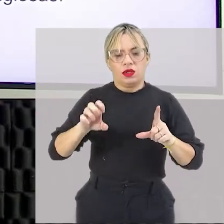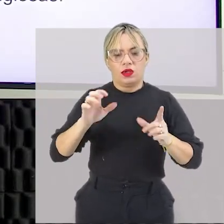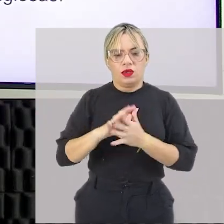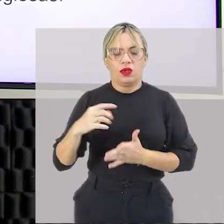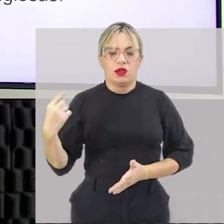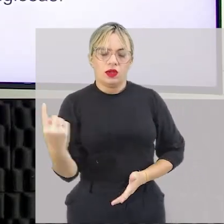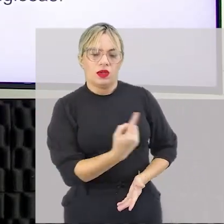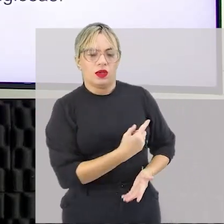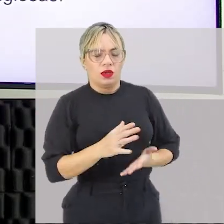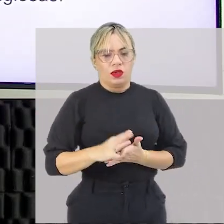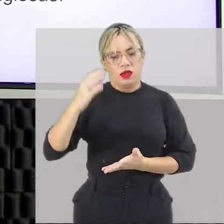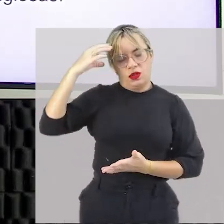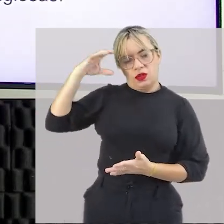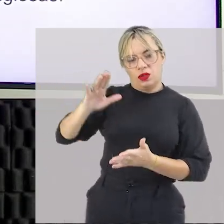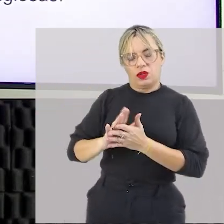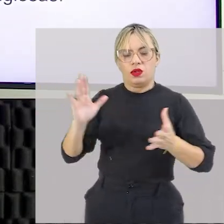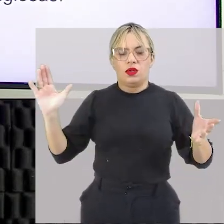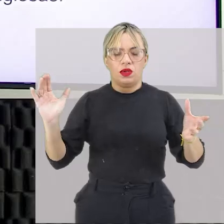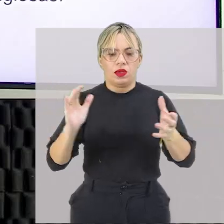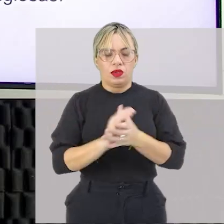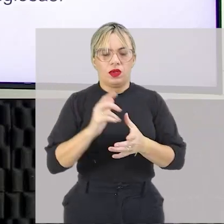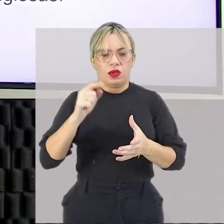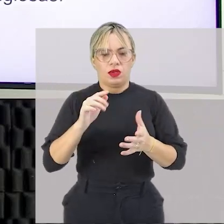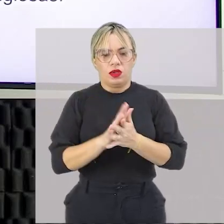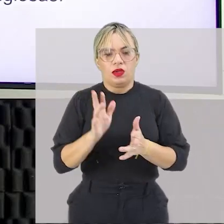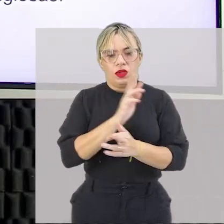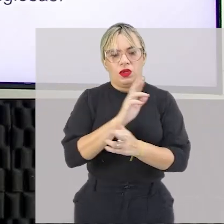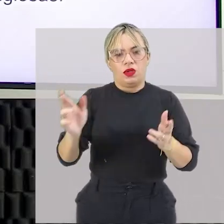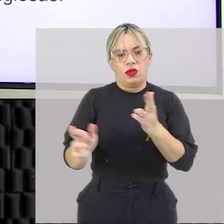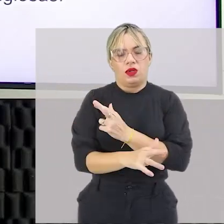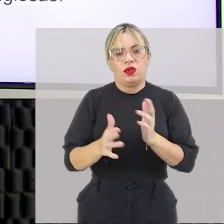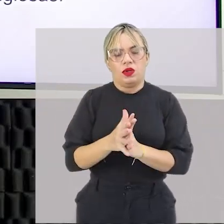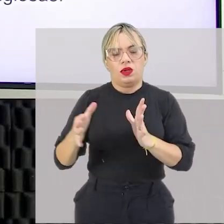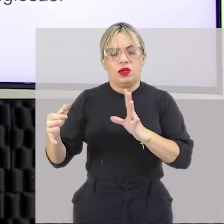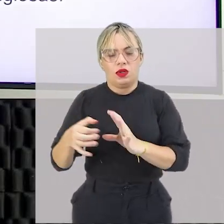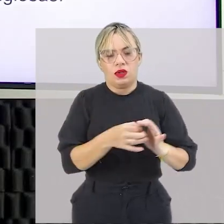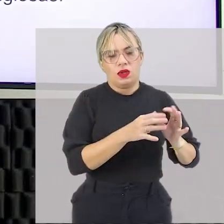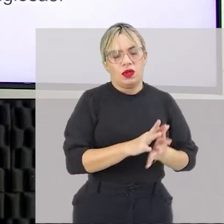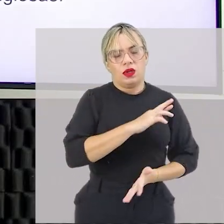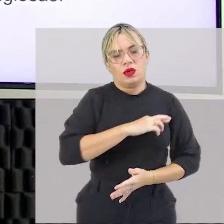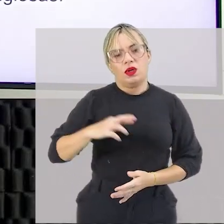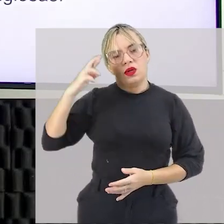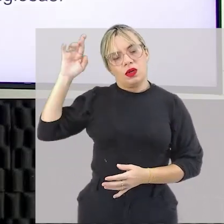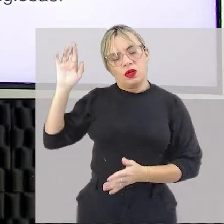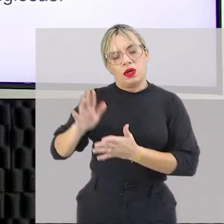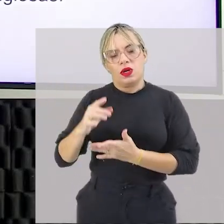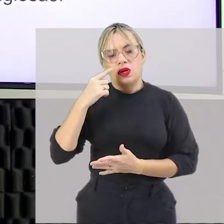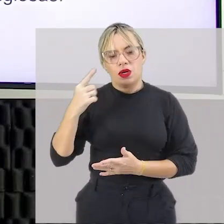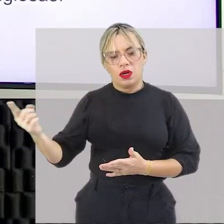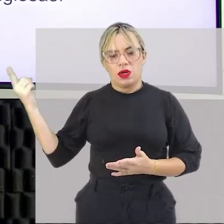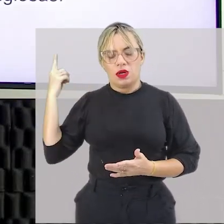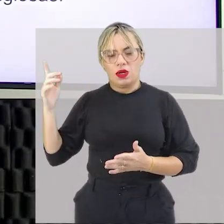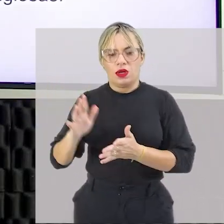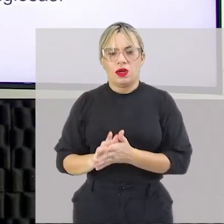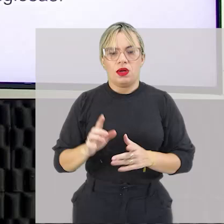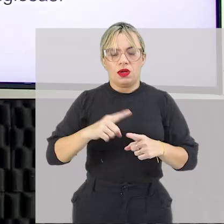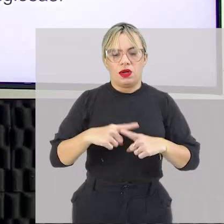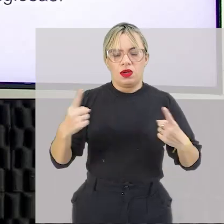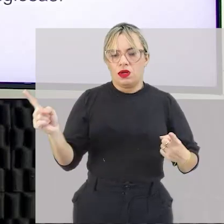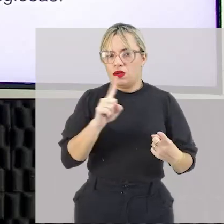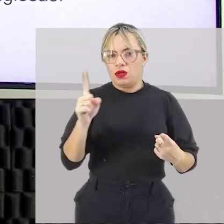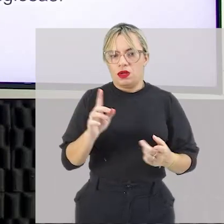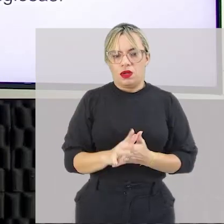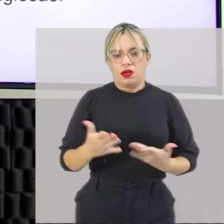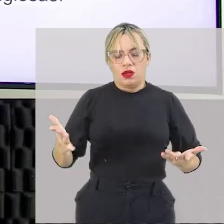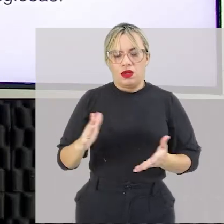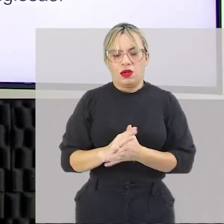na nossa cultura o casamento está muito conectado com uma questão religiosa também. Mas nesse caso não é necessariamente religioso. Até